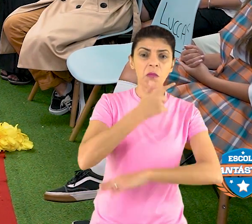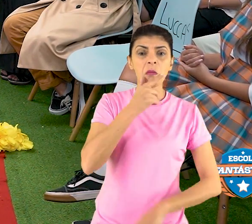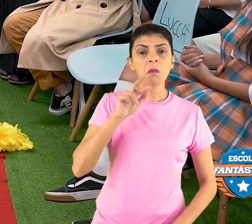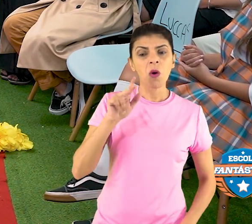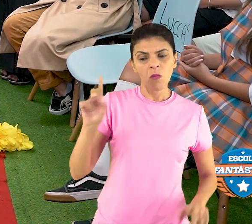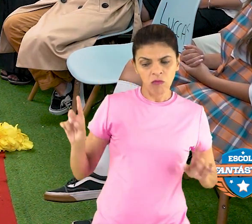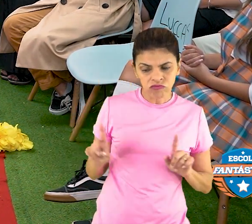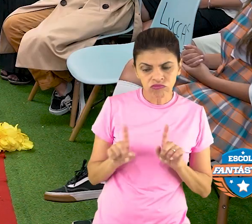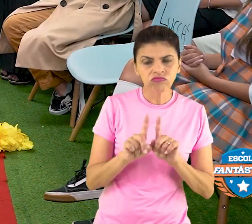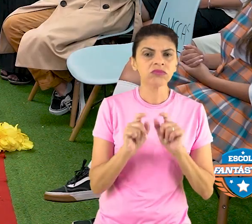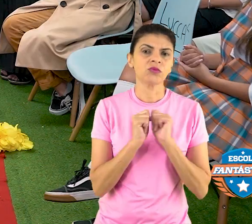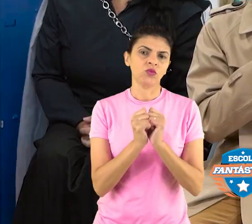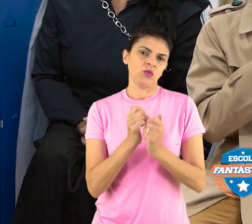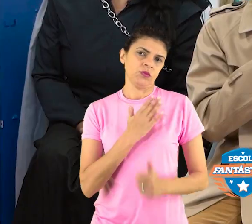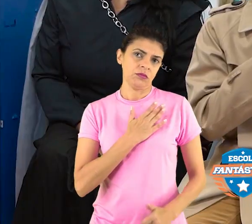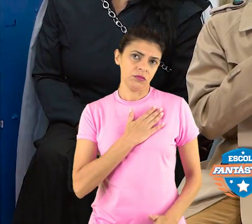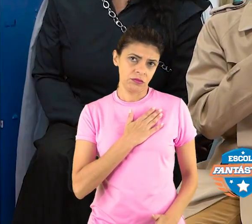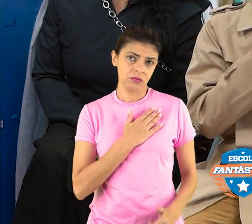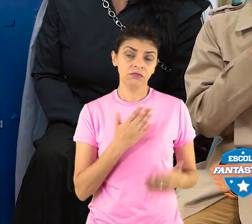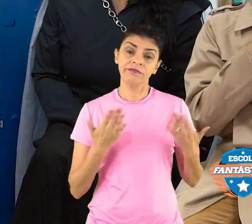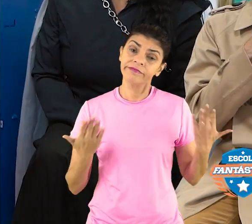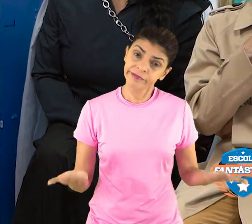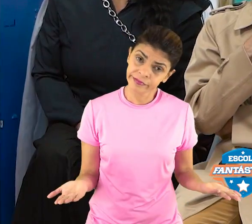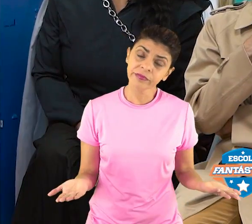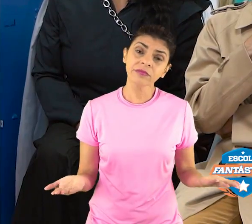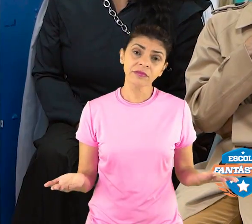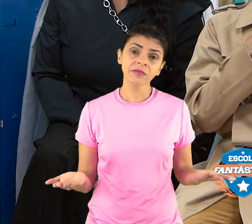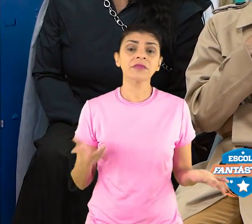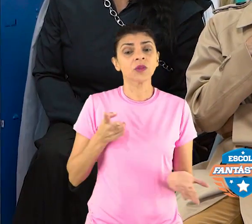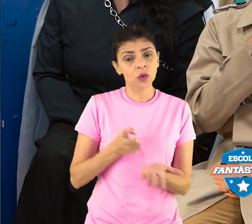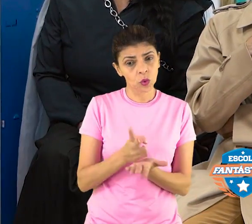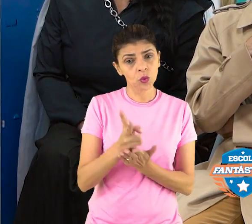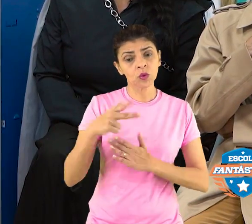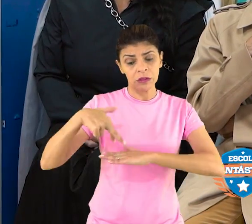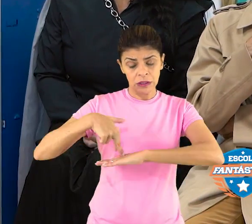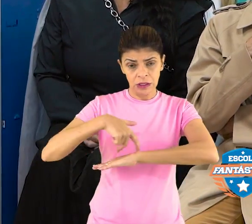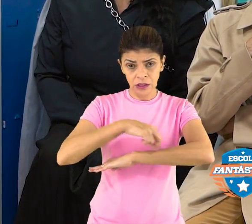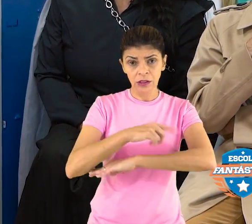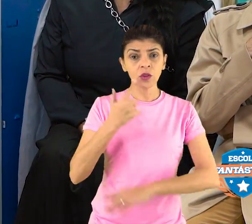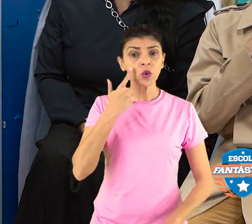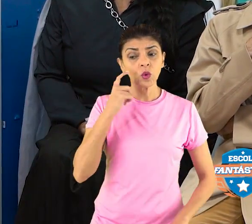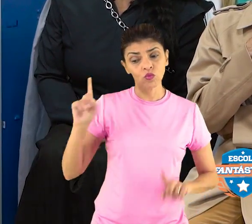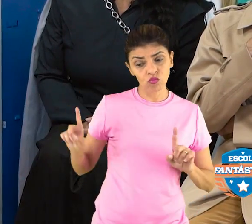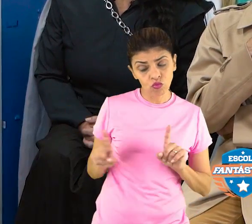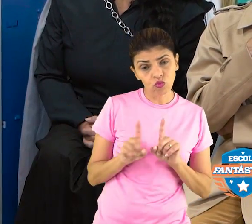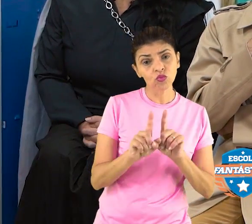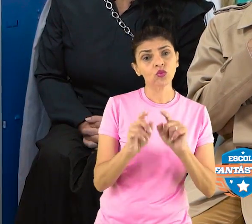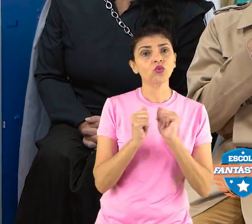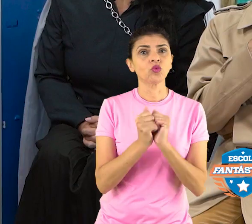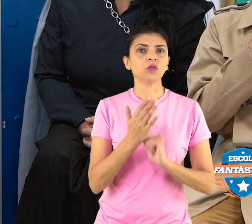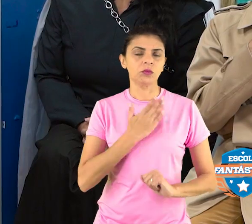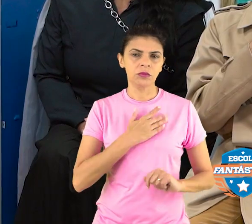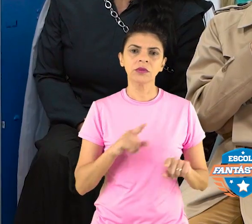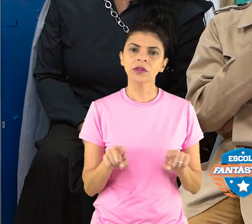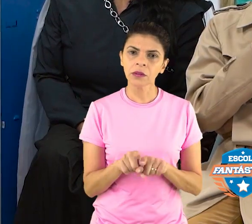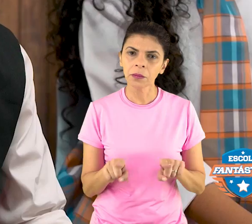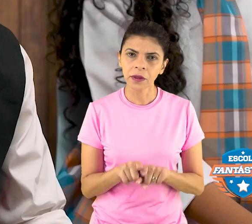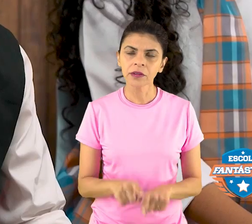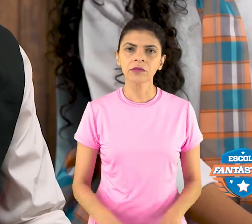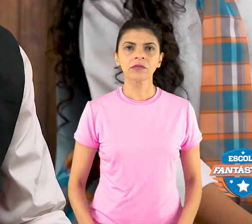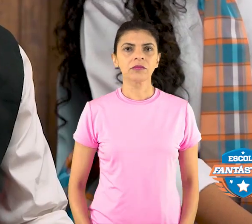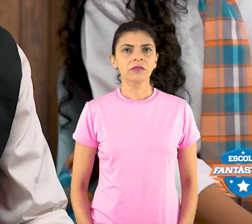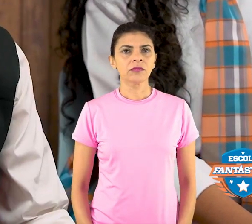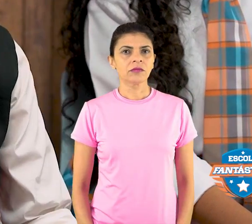irmão não estiver aqui comigo. Então, eu só continuo o desfile se o Lucas desfilar comigo também.